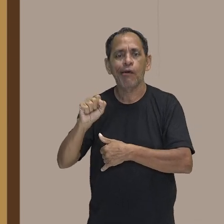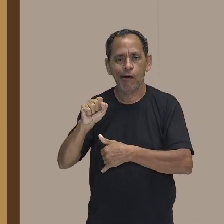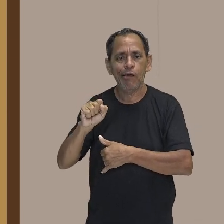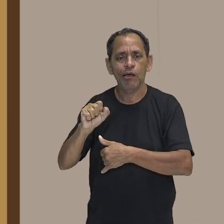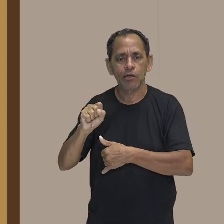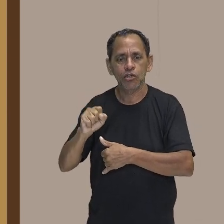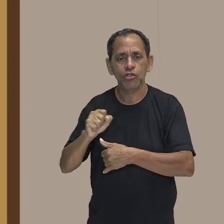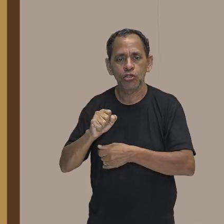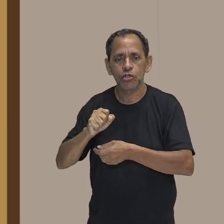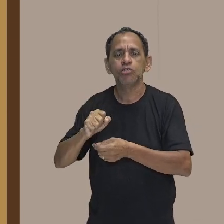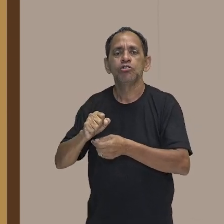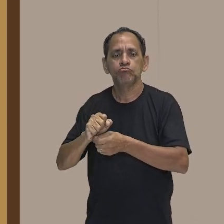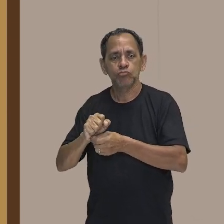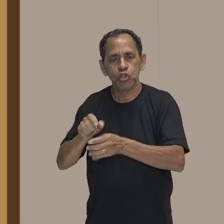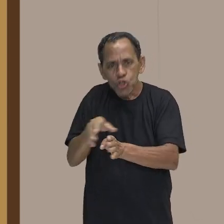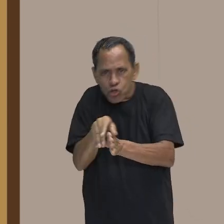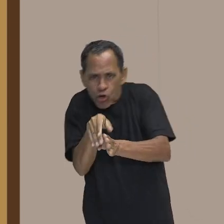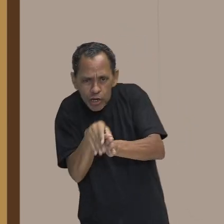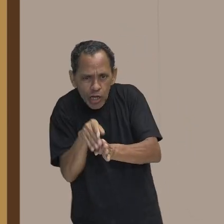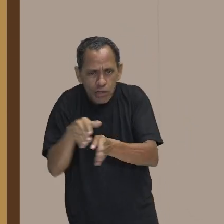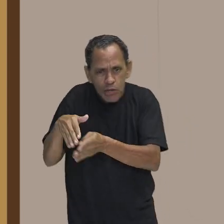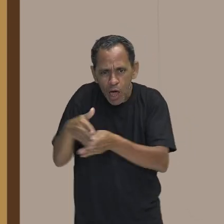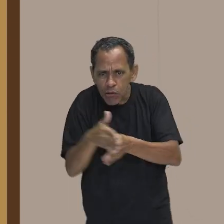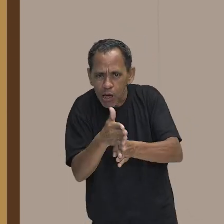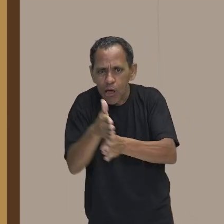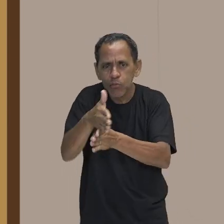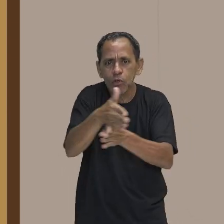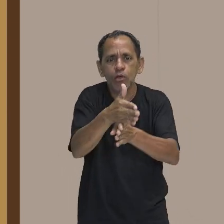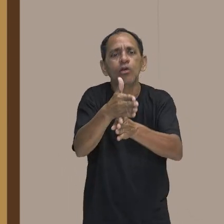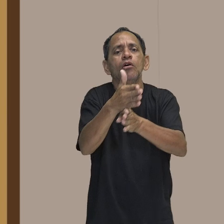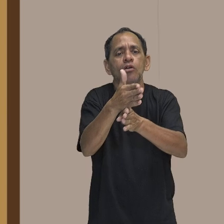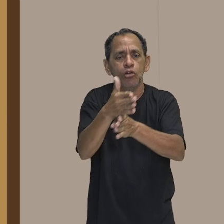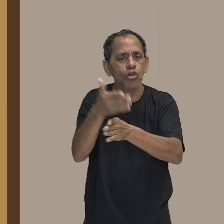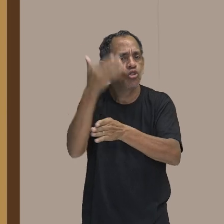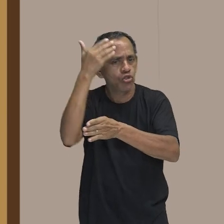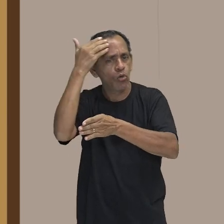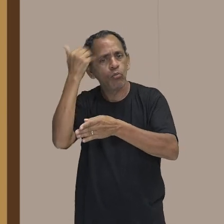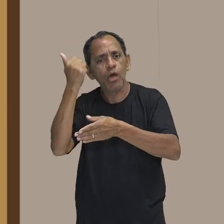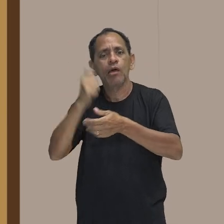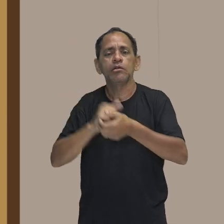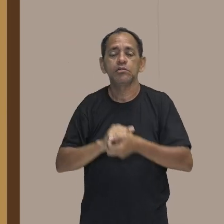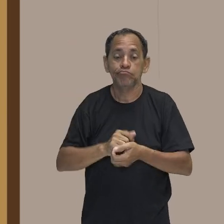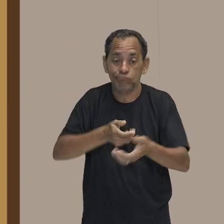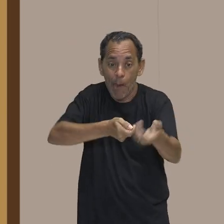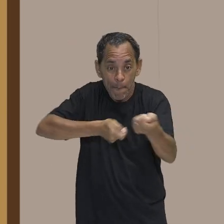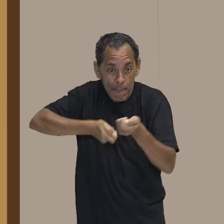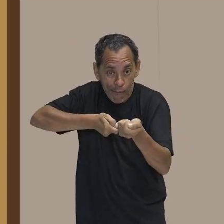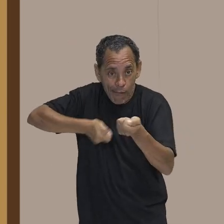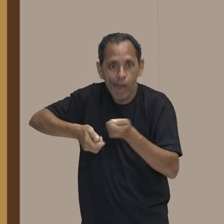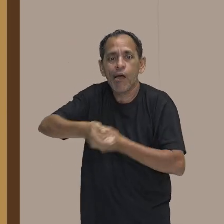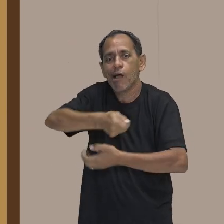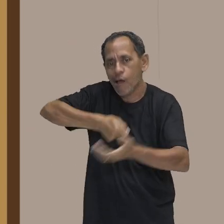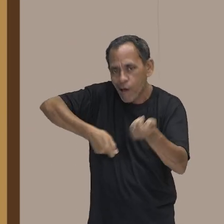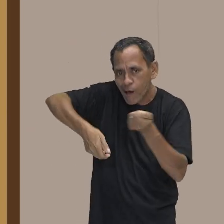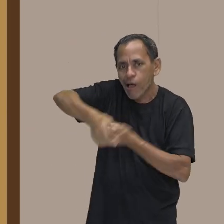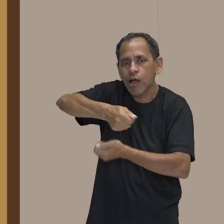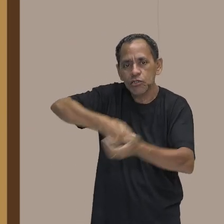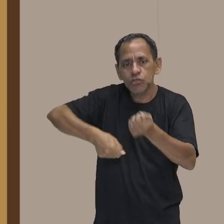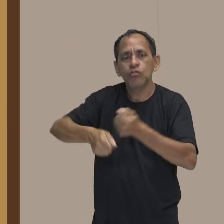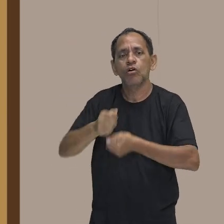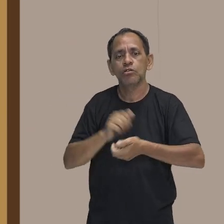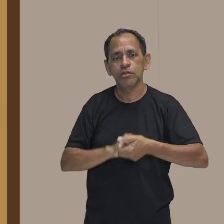cordas que orientaram ali o Teseu para dentro do labirinto para que ele soubesse puxar essa corda de volta e soubesse ali o caminho de volta. Então